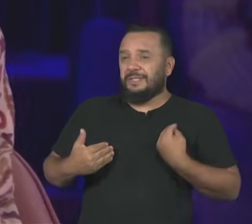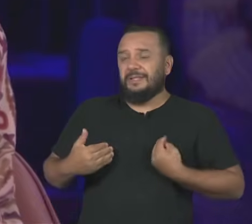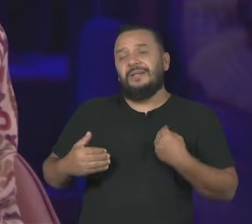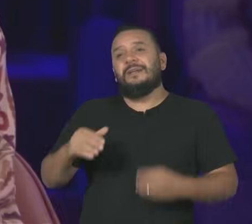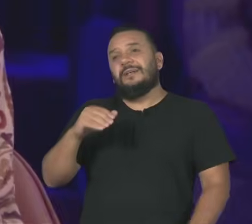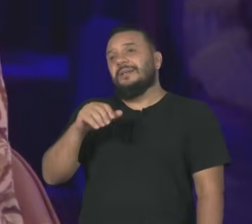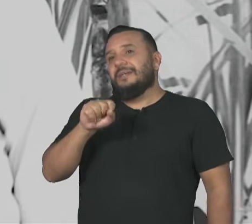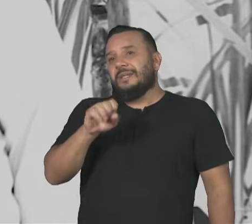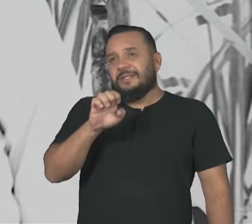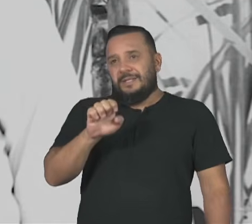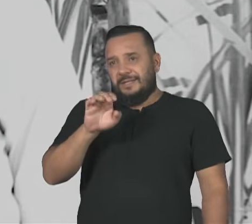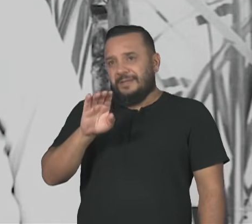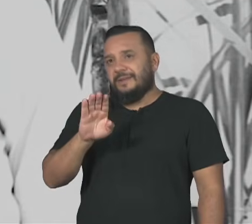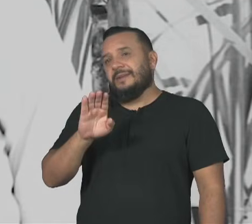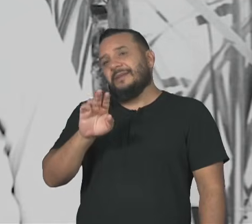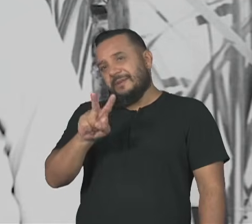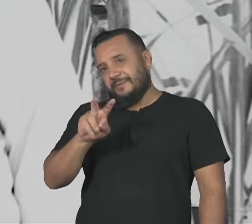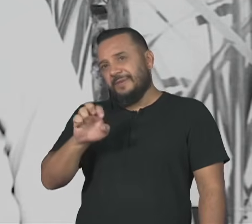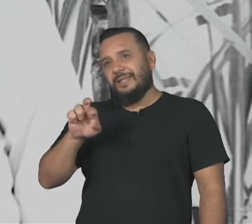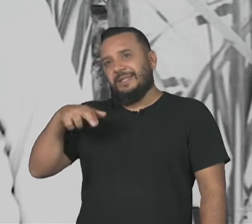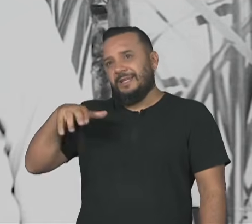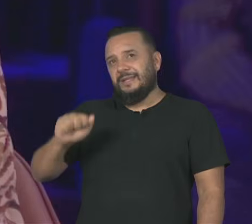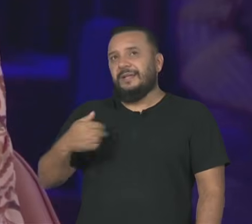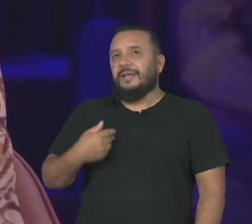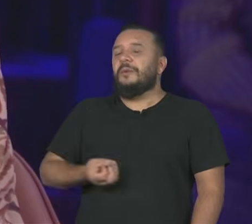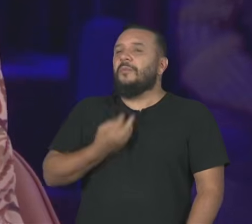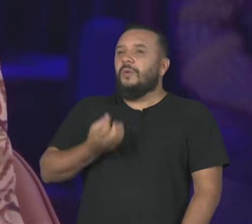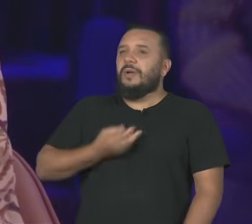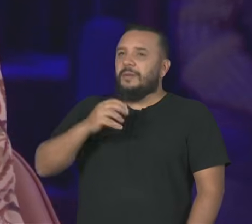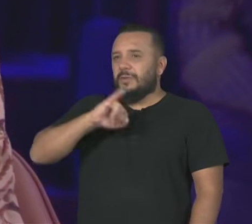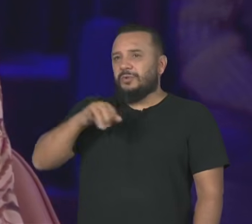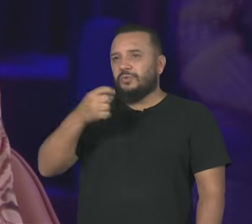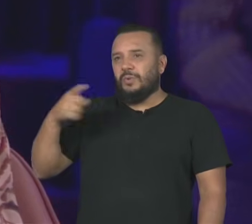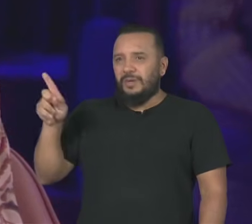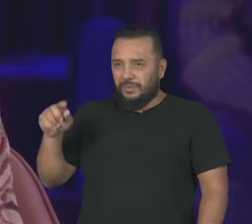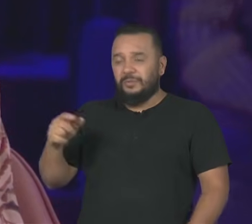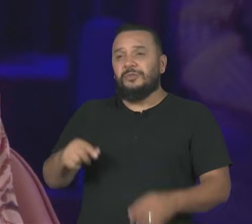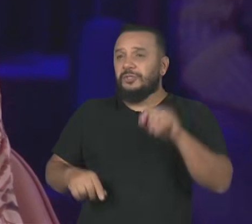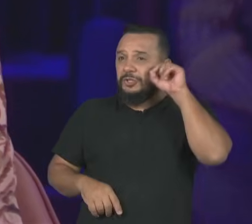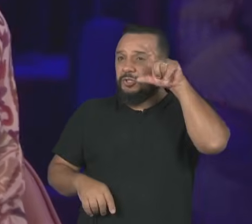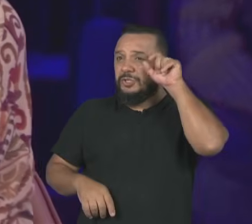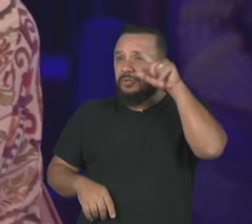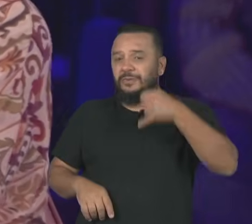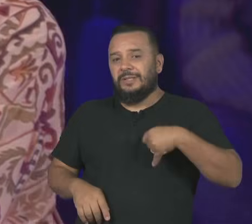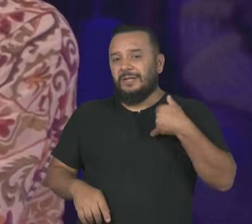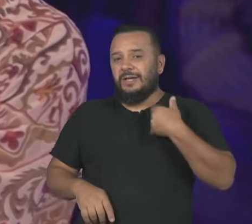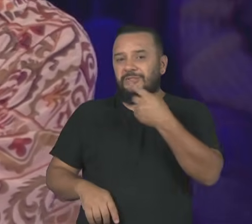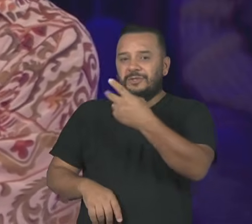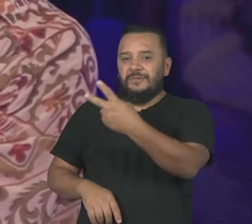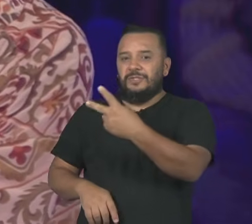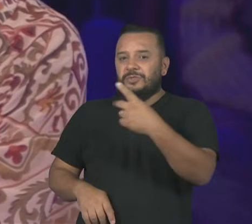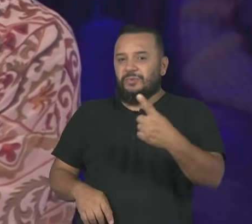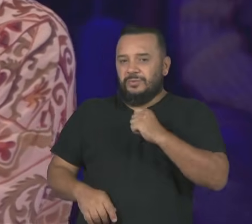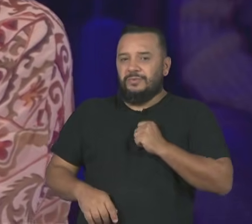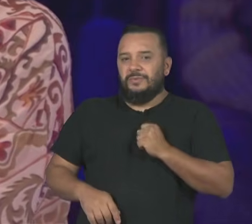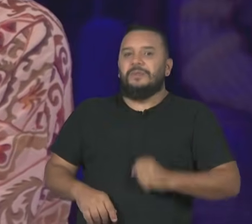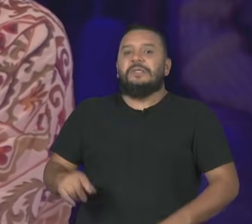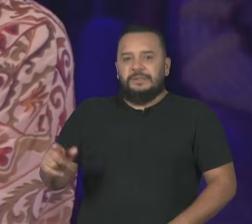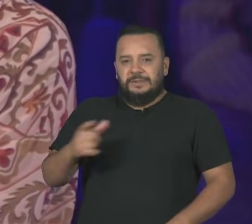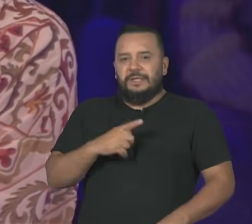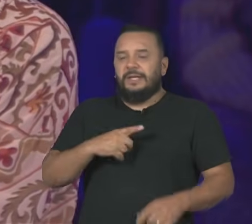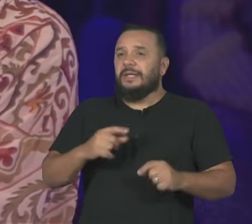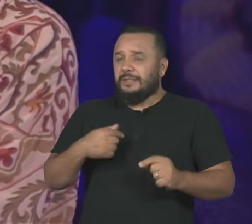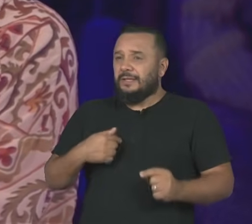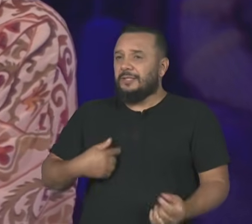que é um poema do João Cabral de Melo Neto, Chico tinha 21 anos. Ele foi chamado para